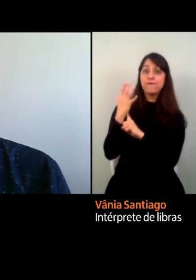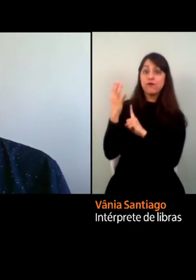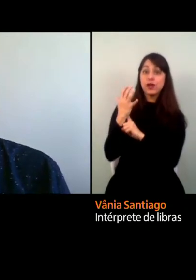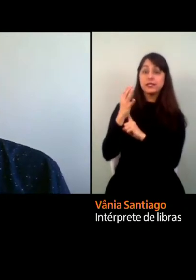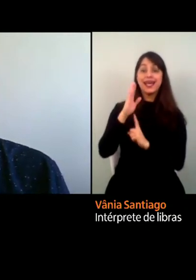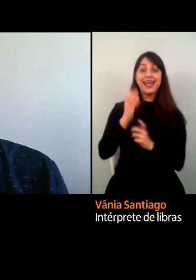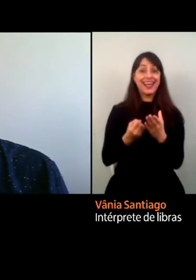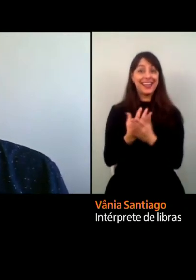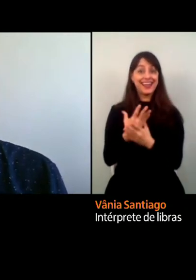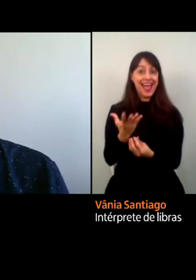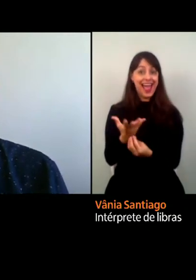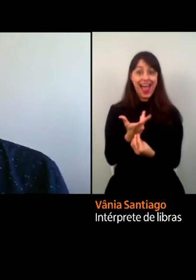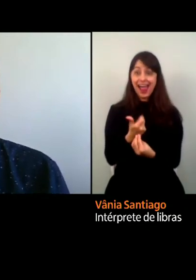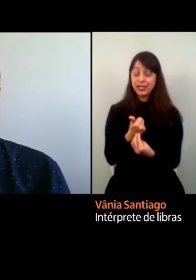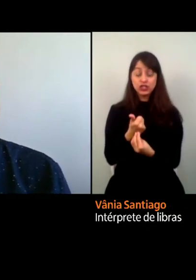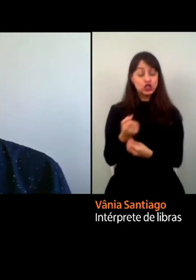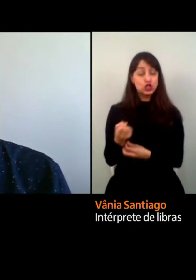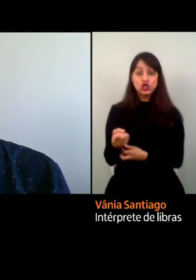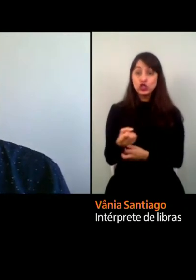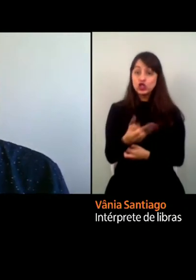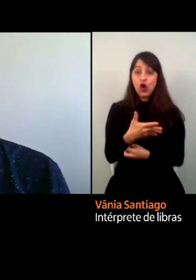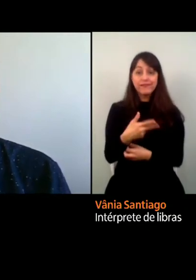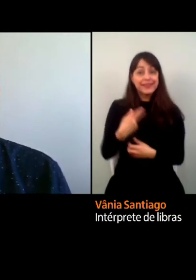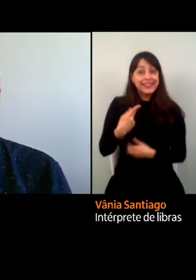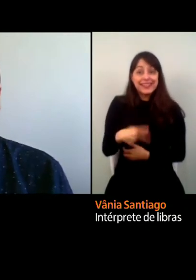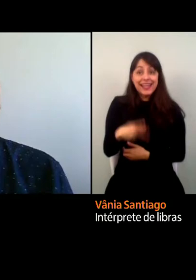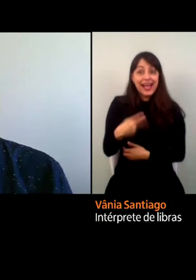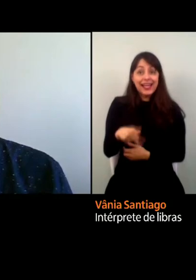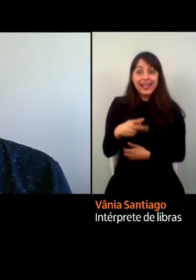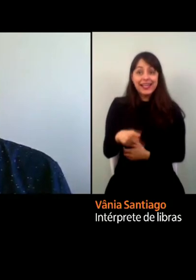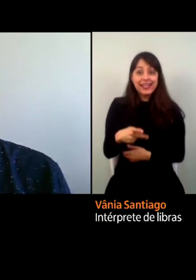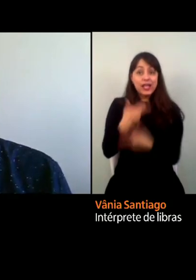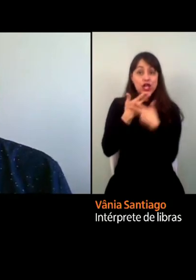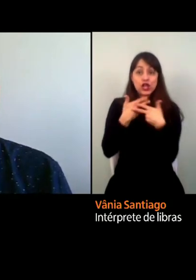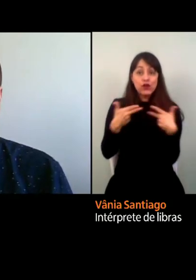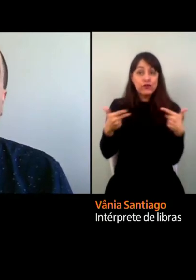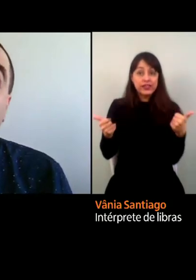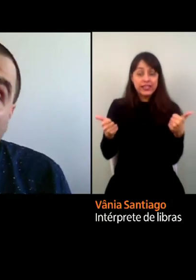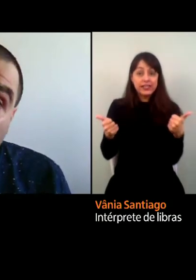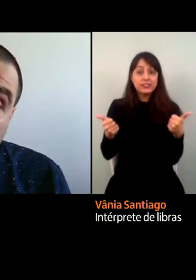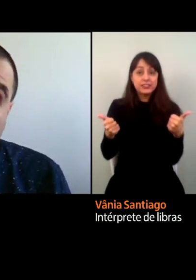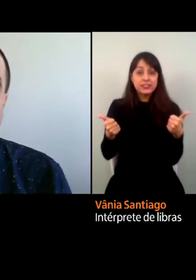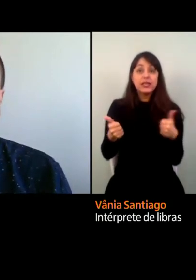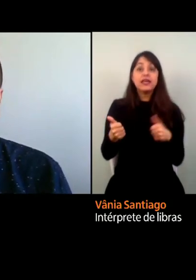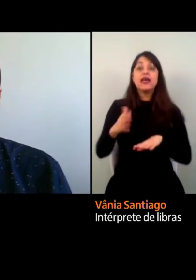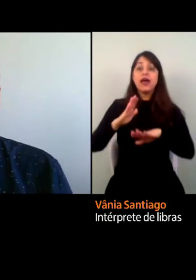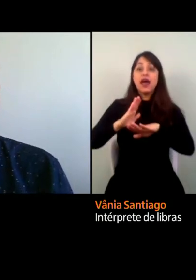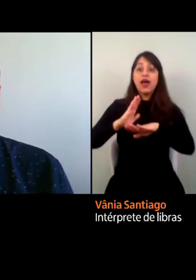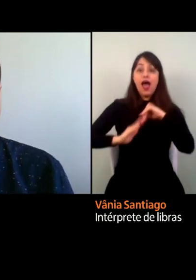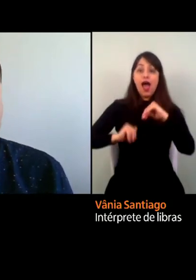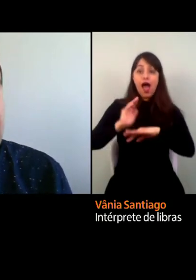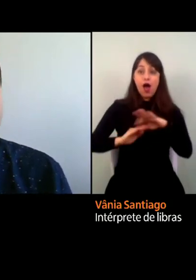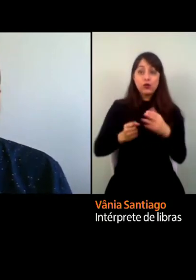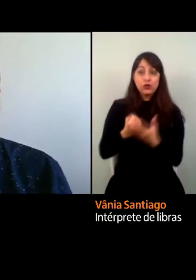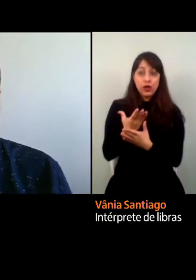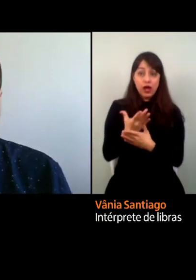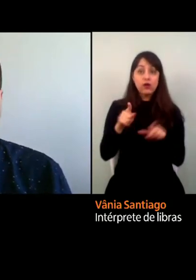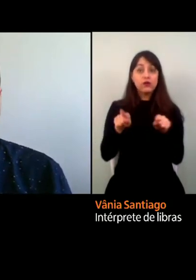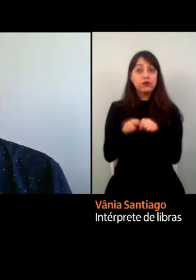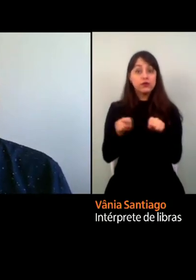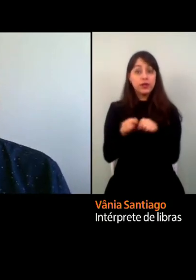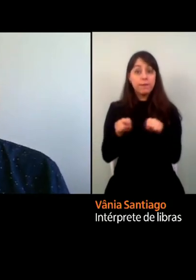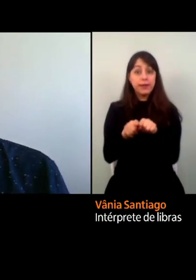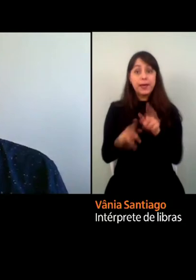nova, renovada e inovadora, autoral e autóctone, de